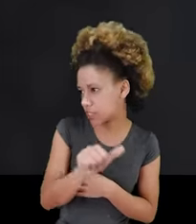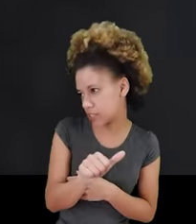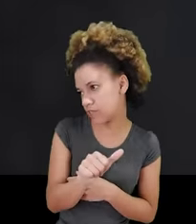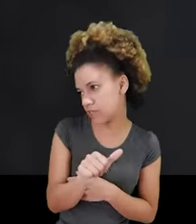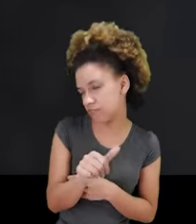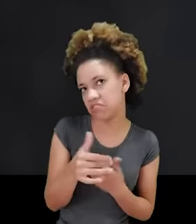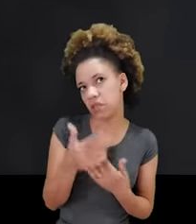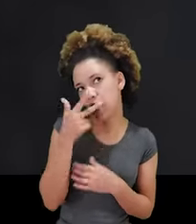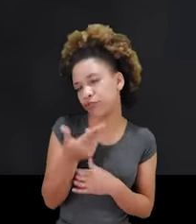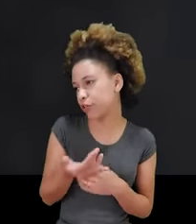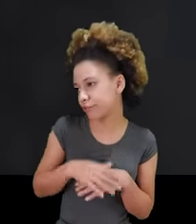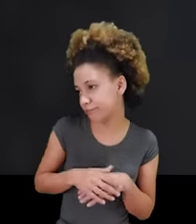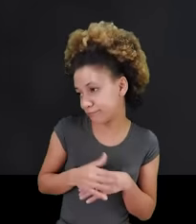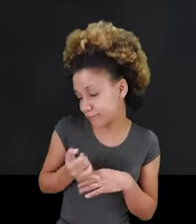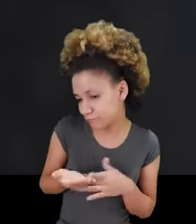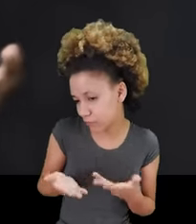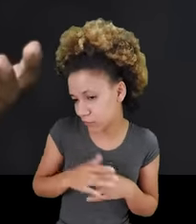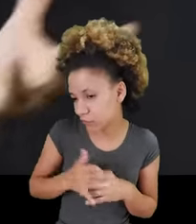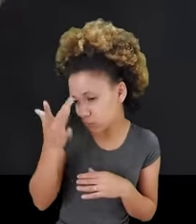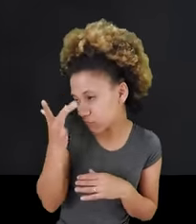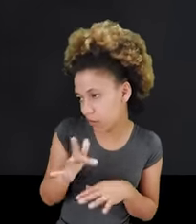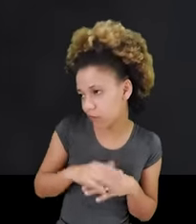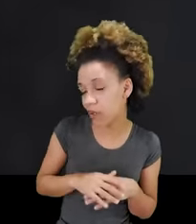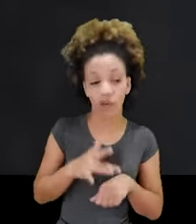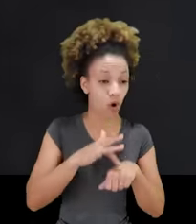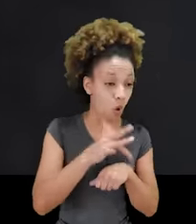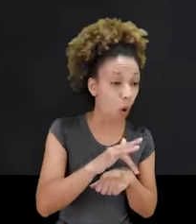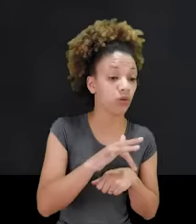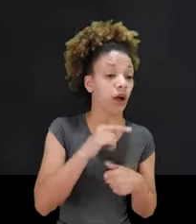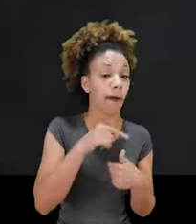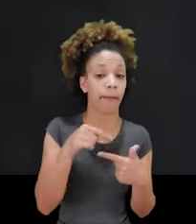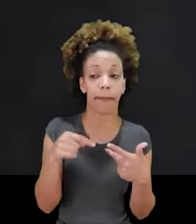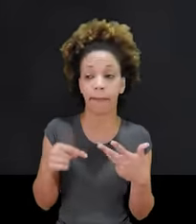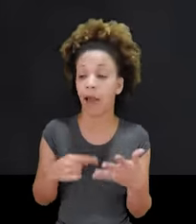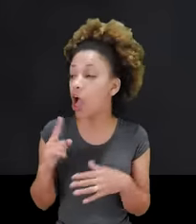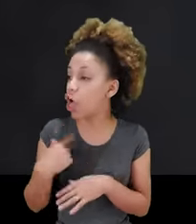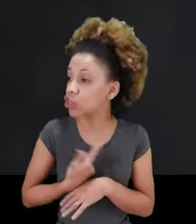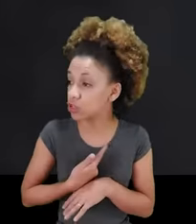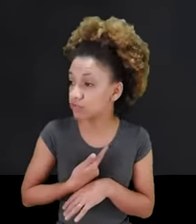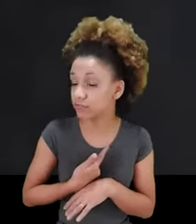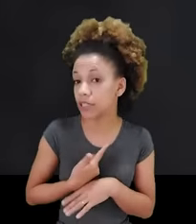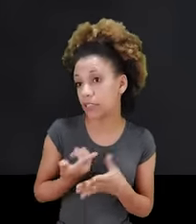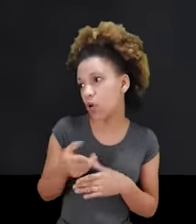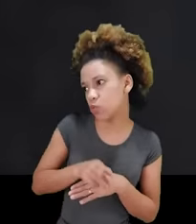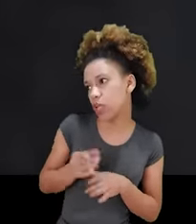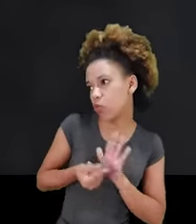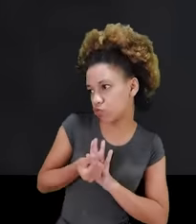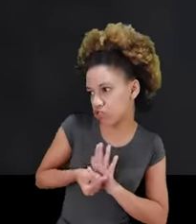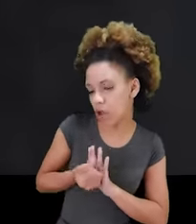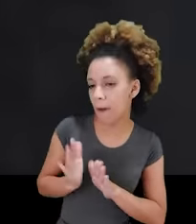depois acho que fizemos merda, a sério, quando começámos a... Vem o ouro. Então, nós, em vez de usarmos o dinheiro